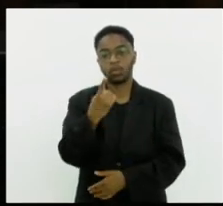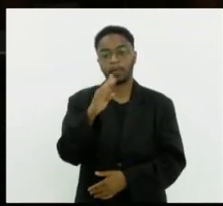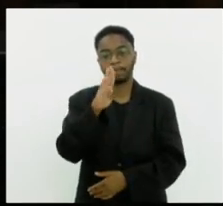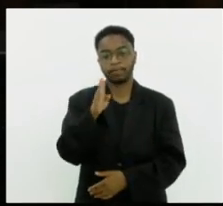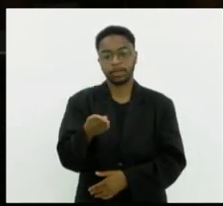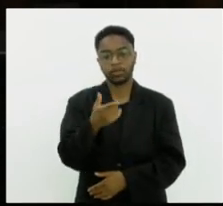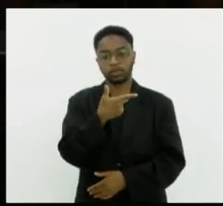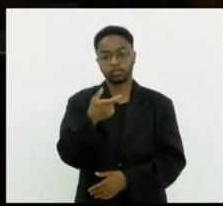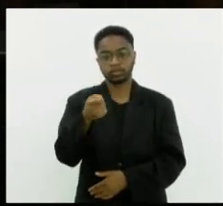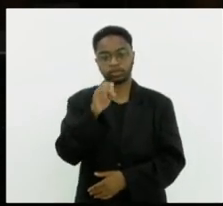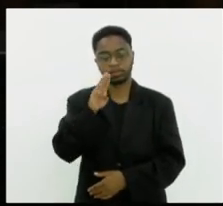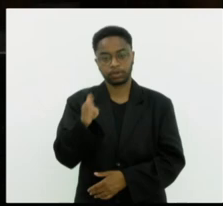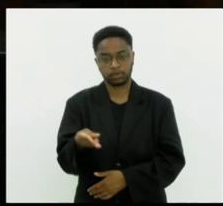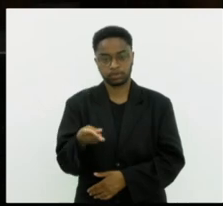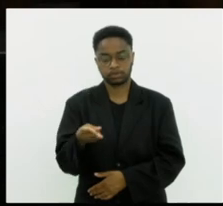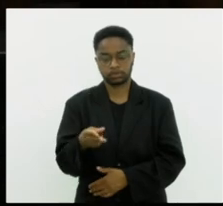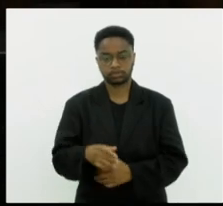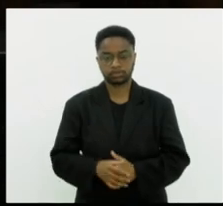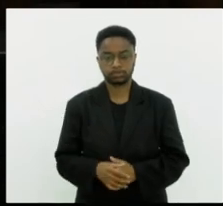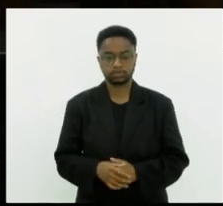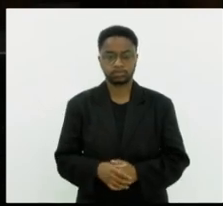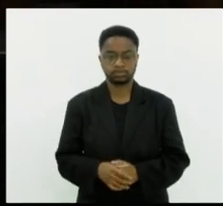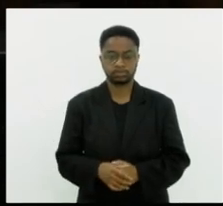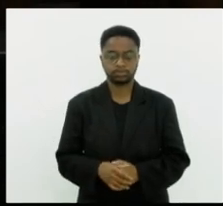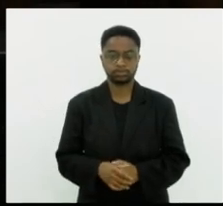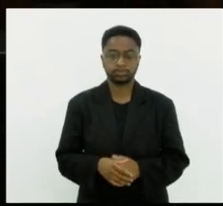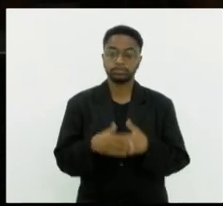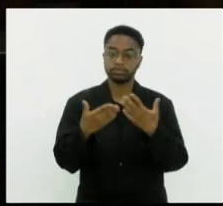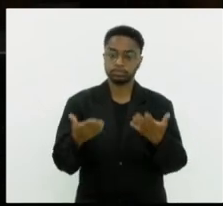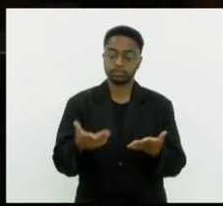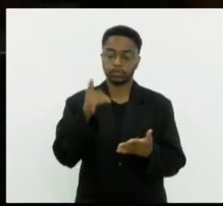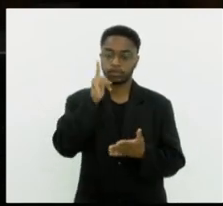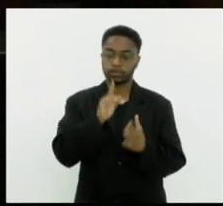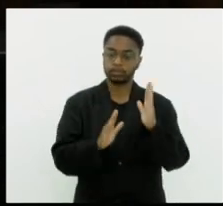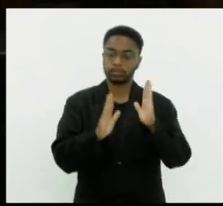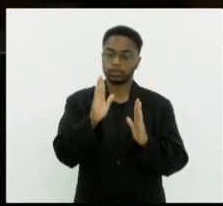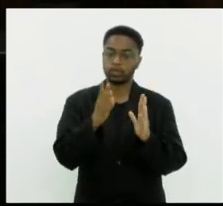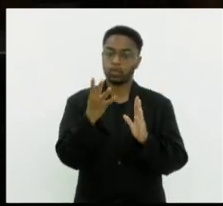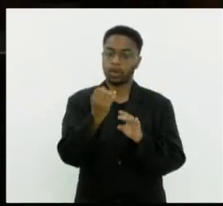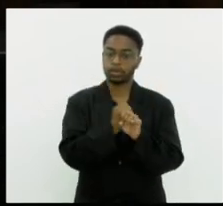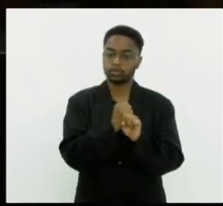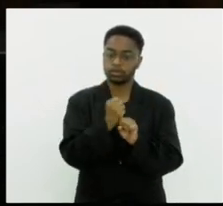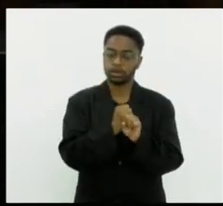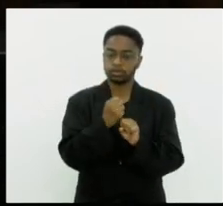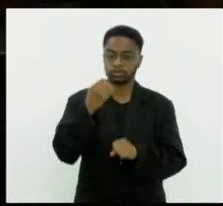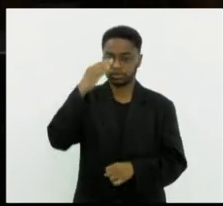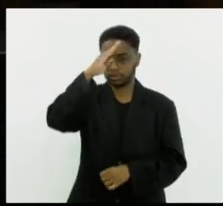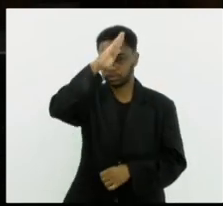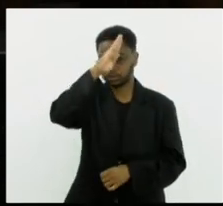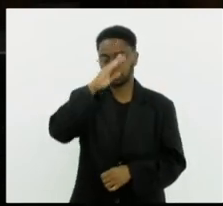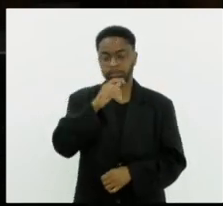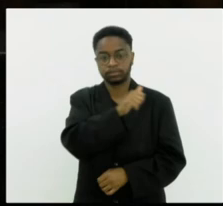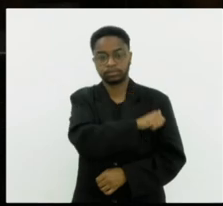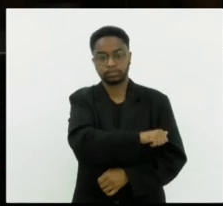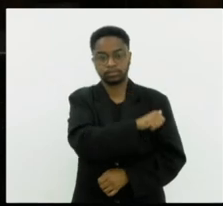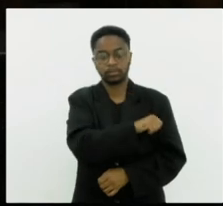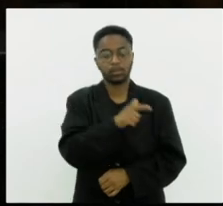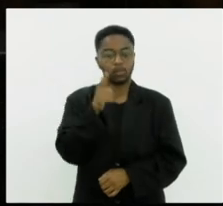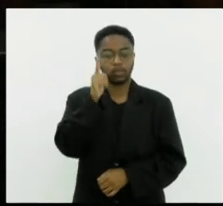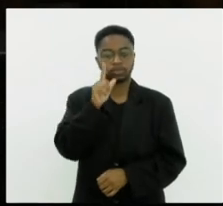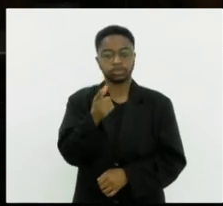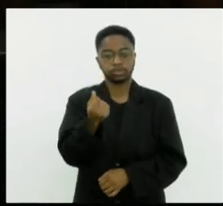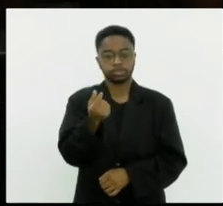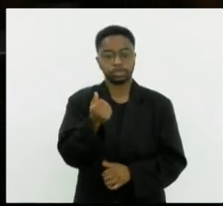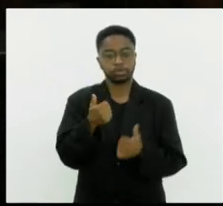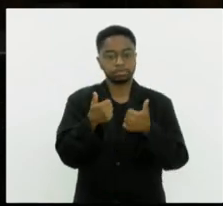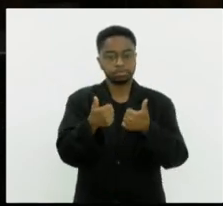e 200 milhões de reais, fazendo com que, durante os 4 anos de governo Bolsonaro, o Estado do Rio de Janeiro tivesse uma saúde